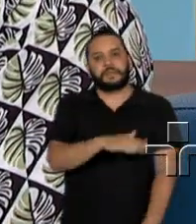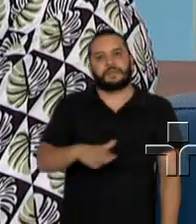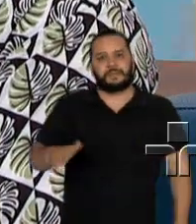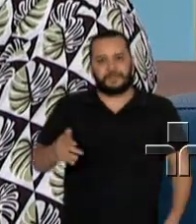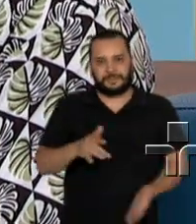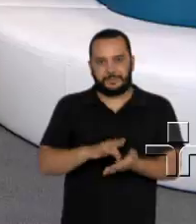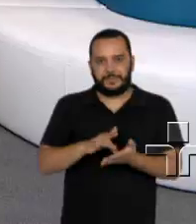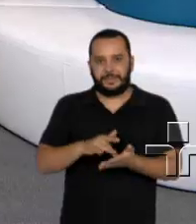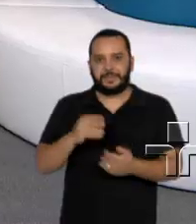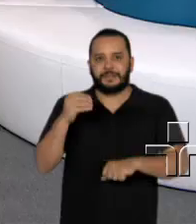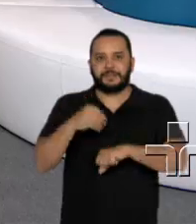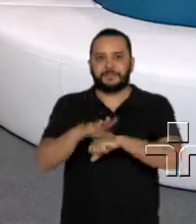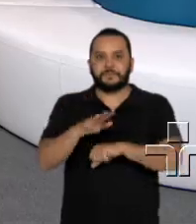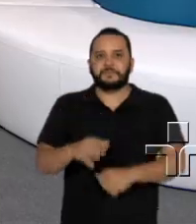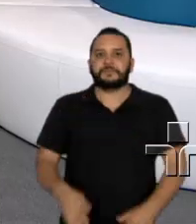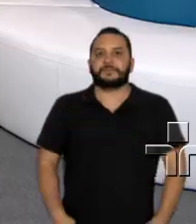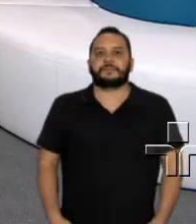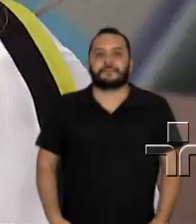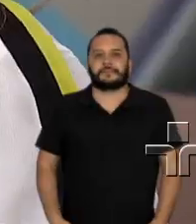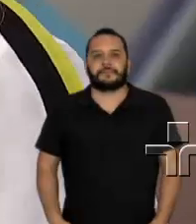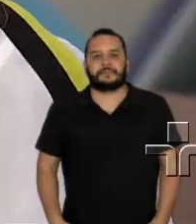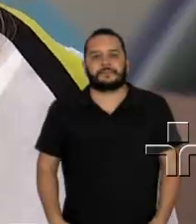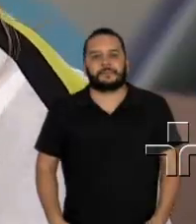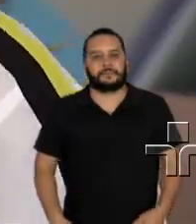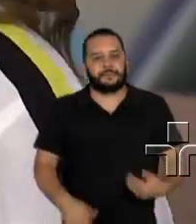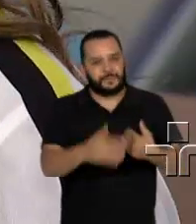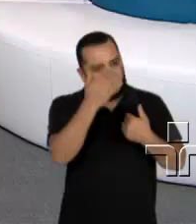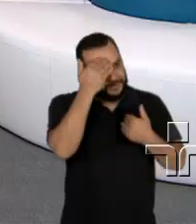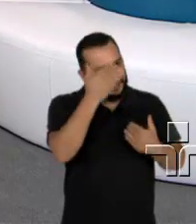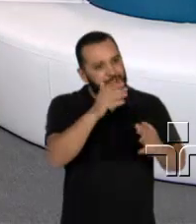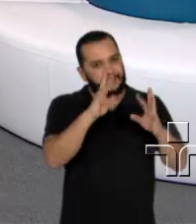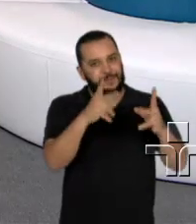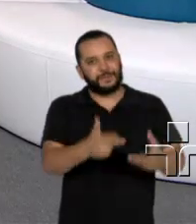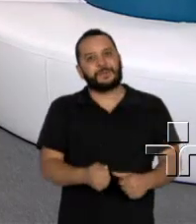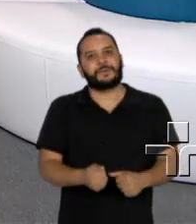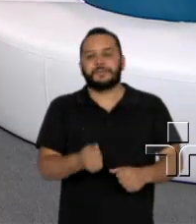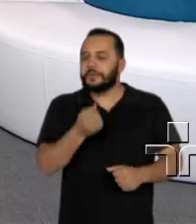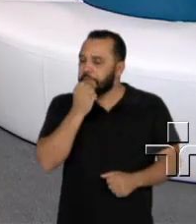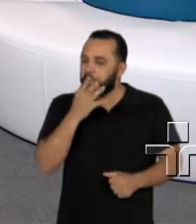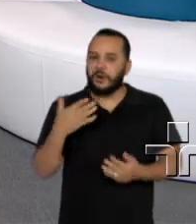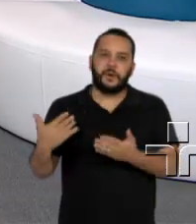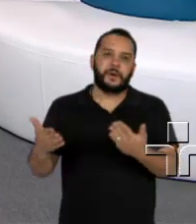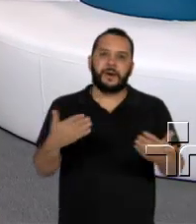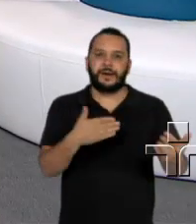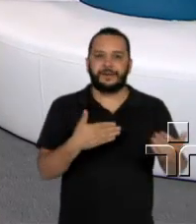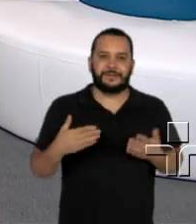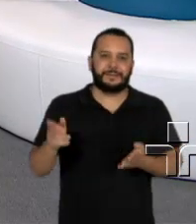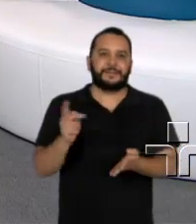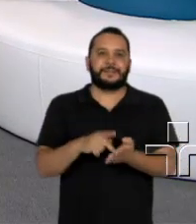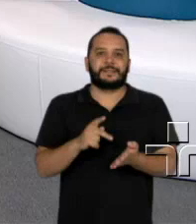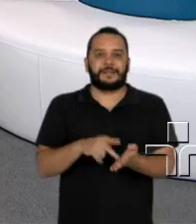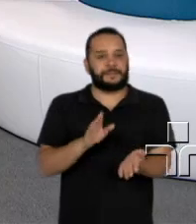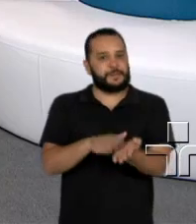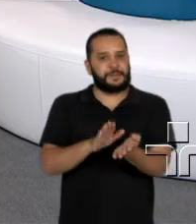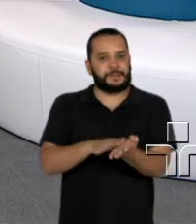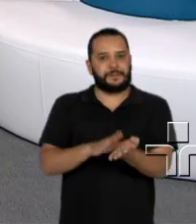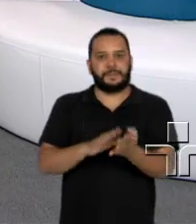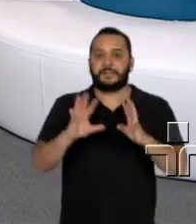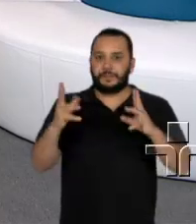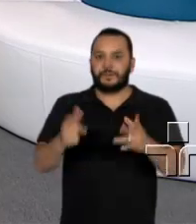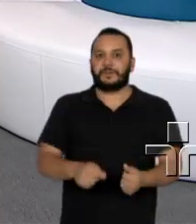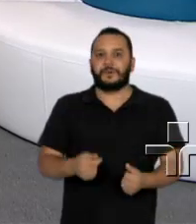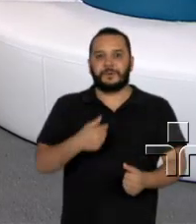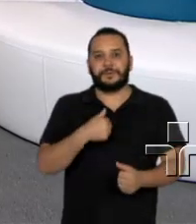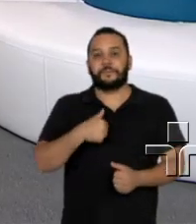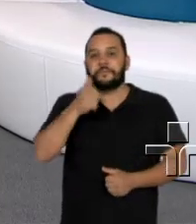balé brincadeira então obrigado a todos foi uma delícia o nosso papo parabéns a todos mãe